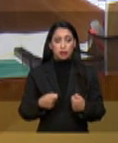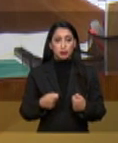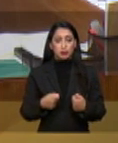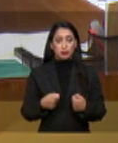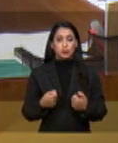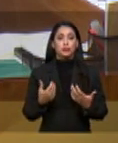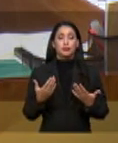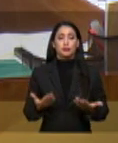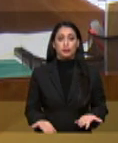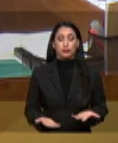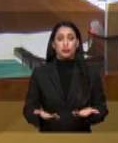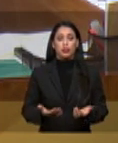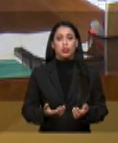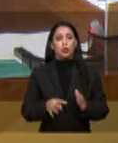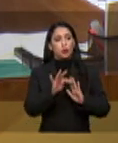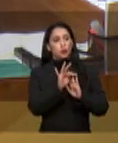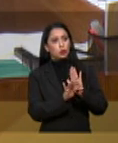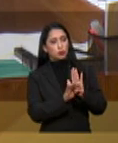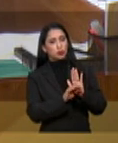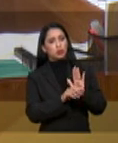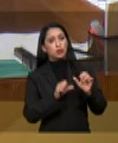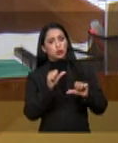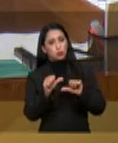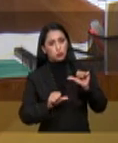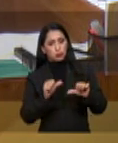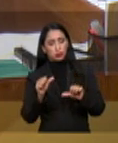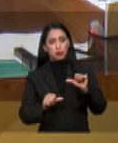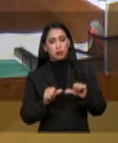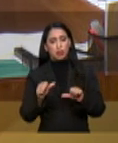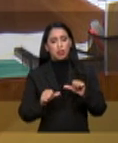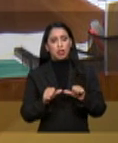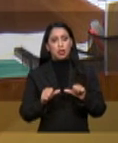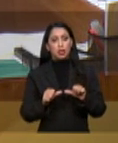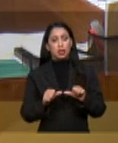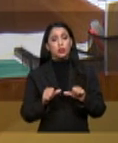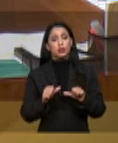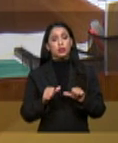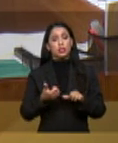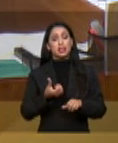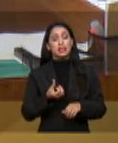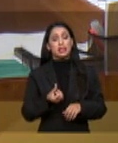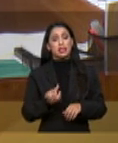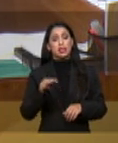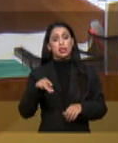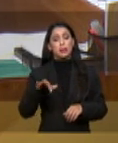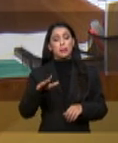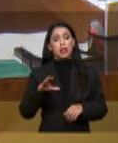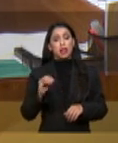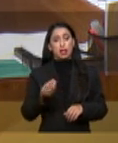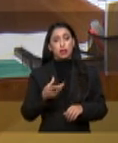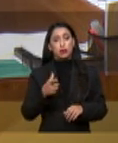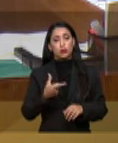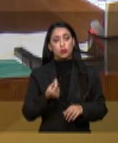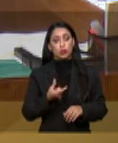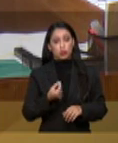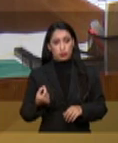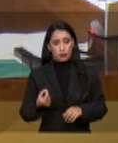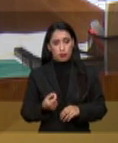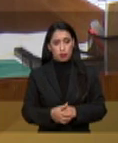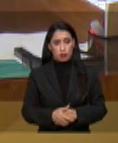procedibilidade. STF julga ação sobre se é possível representação fiscal para fins penais nos crimes contra a Previdência